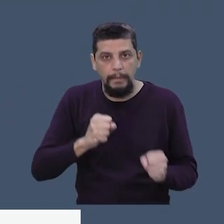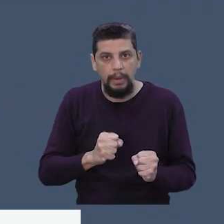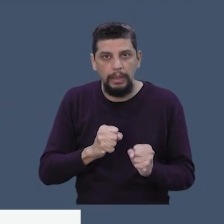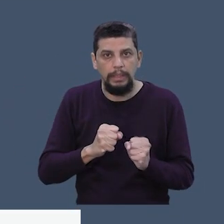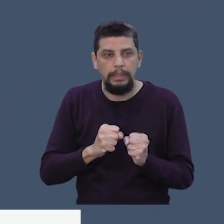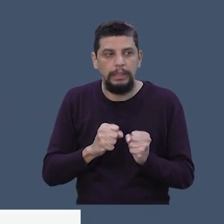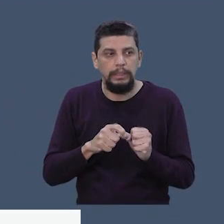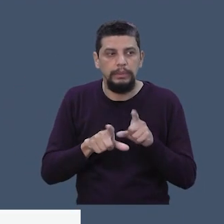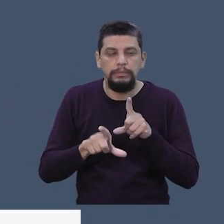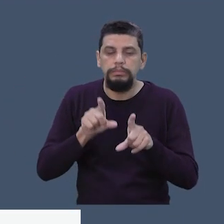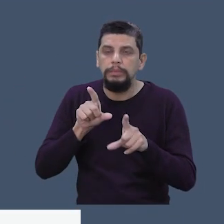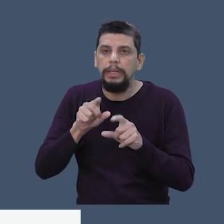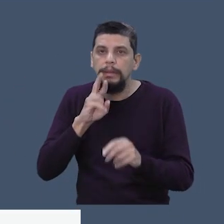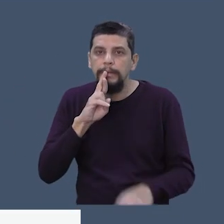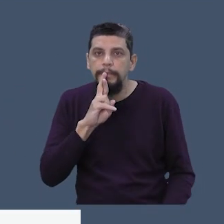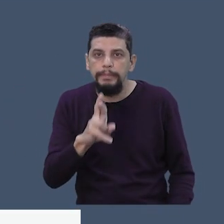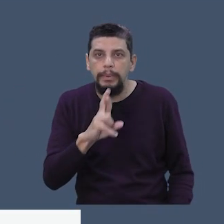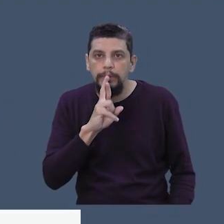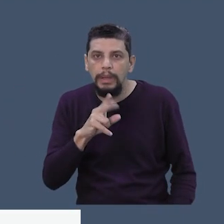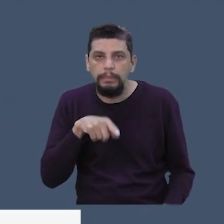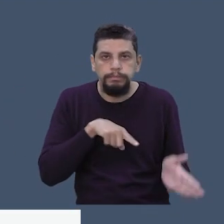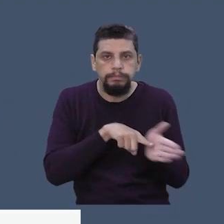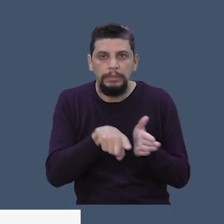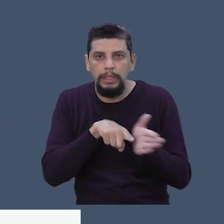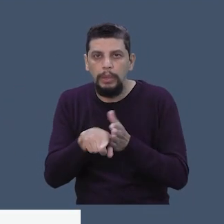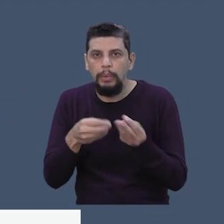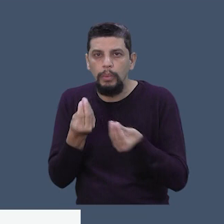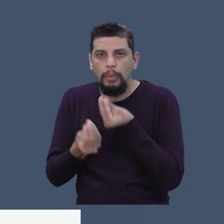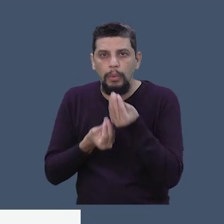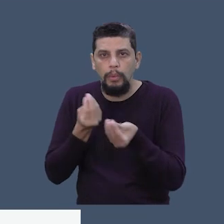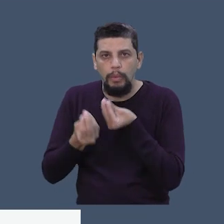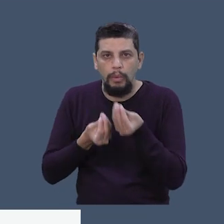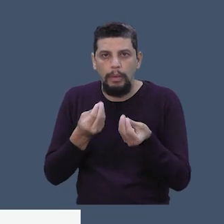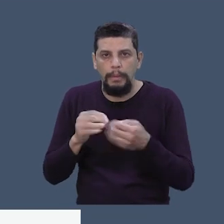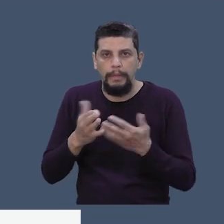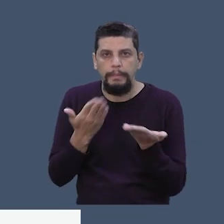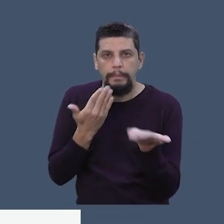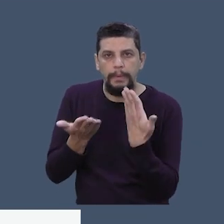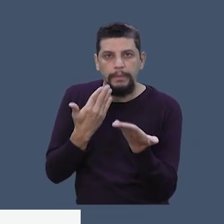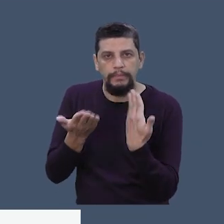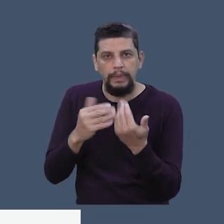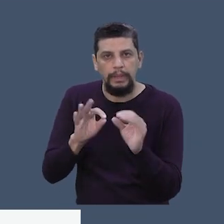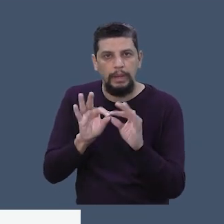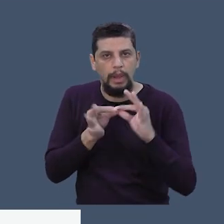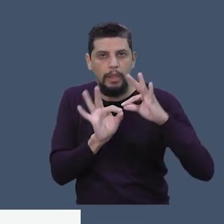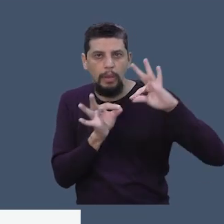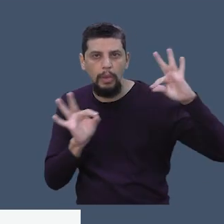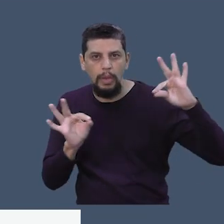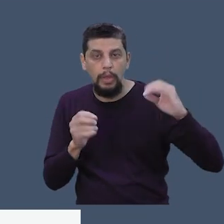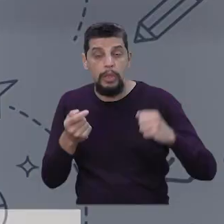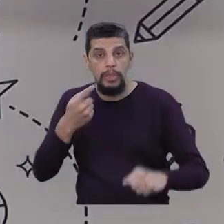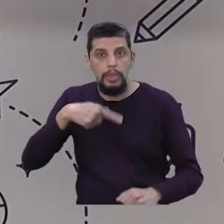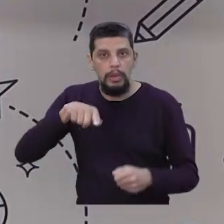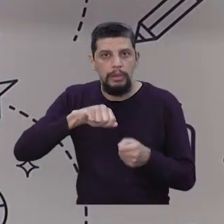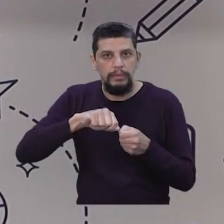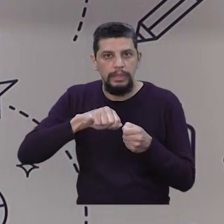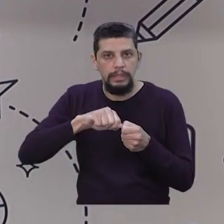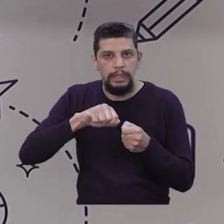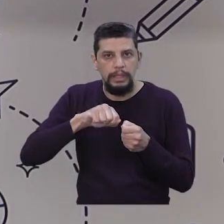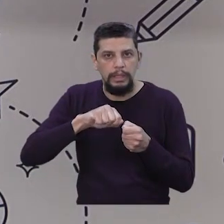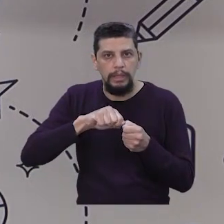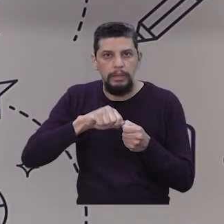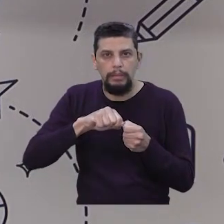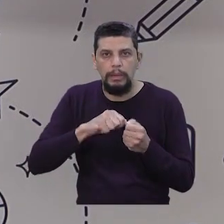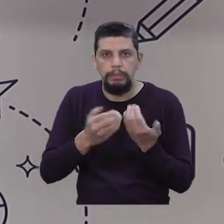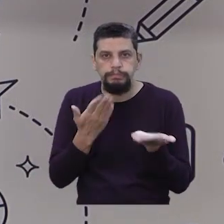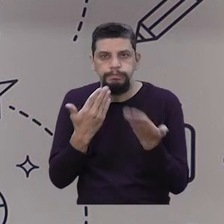poder responder as perguntas. Mas como que a gente vai conversar se você está tão longe e eu estou aqui? Nós criamos um super canal